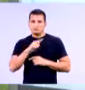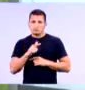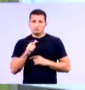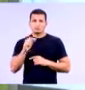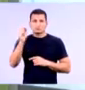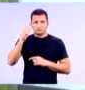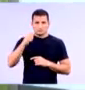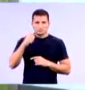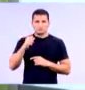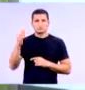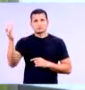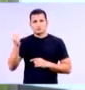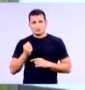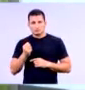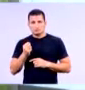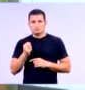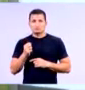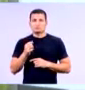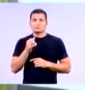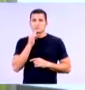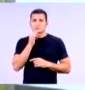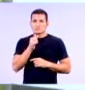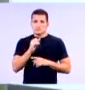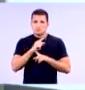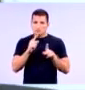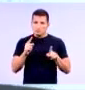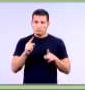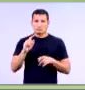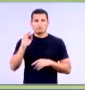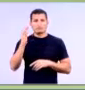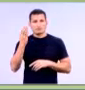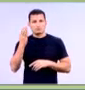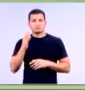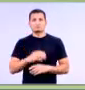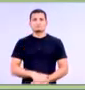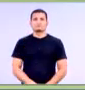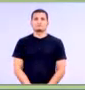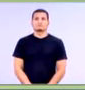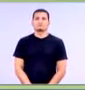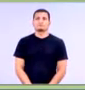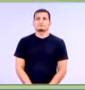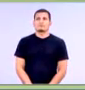Se não, saque efetuado falso. Né?